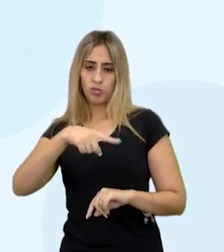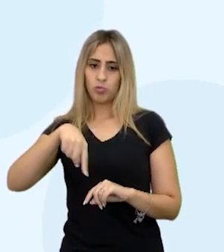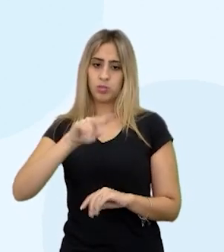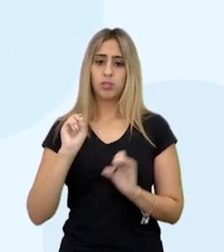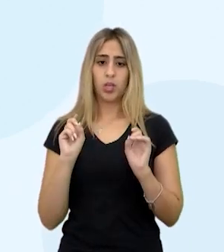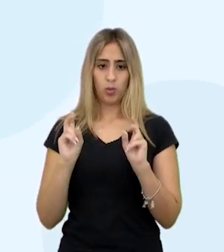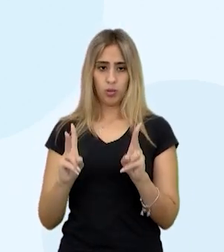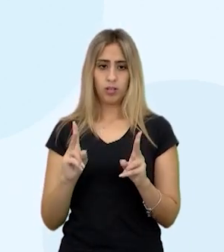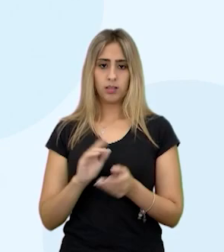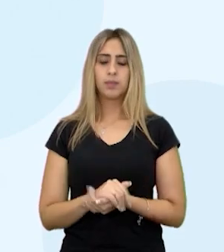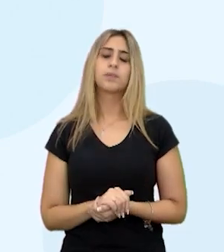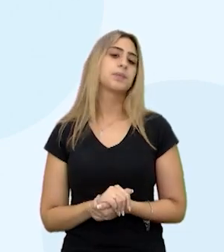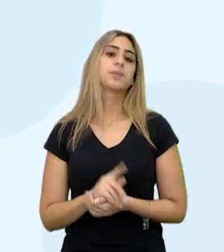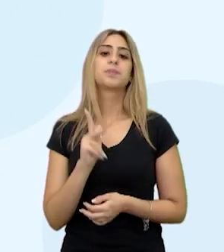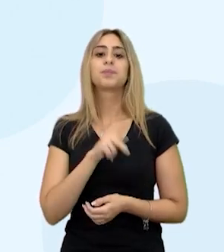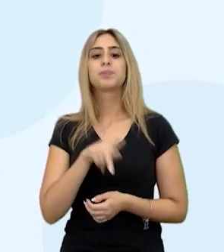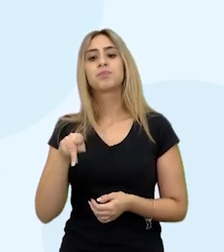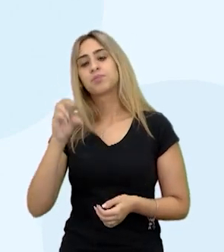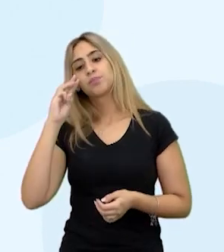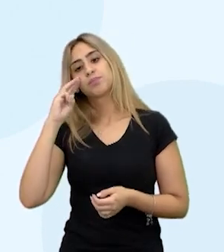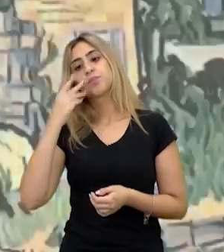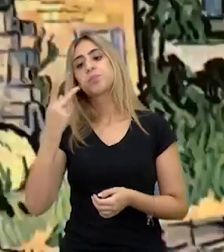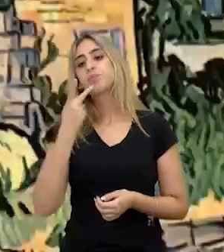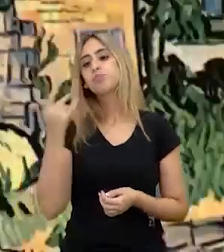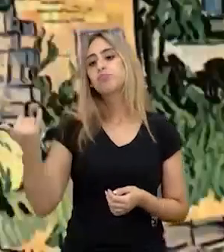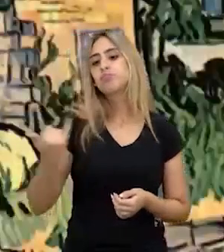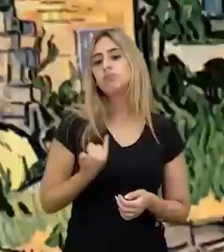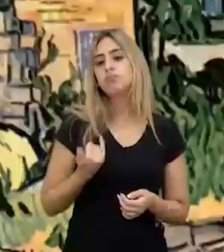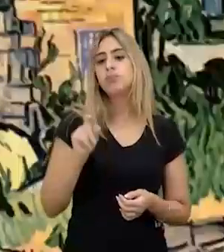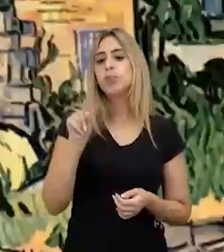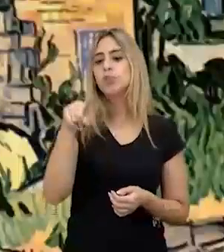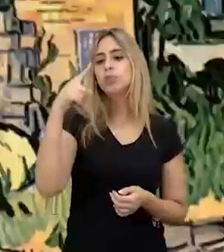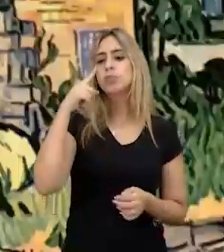certo? Pro Mauro, me diga, o que você